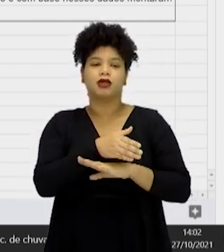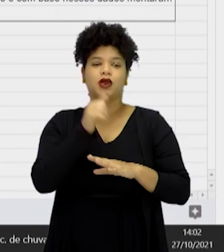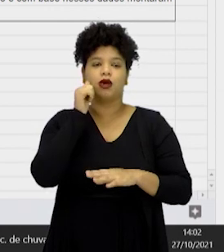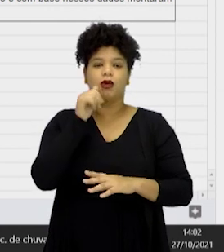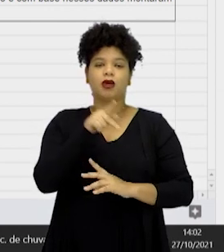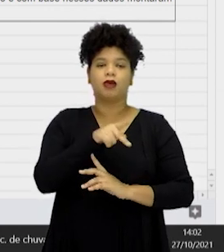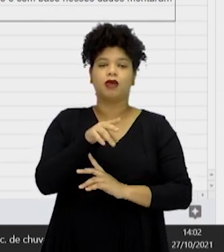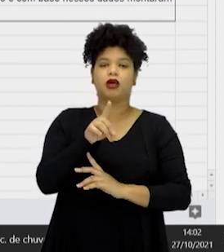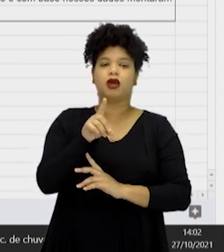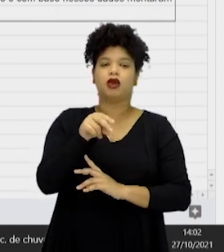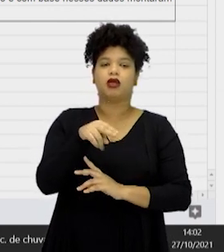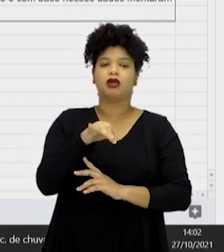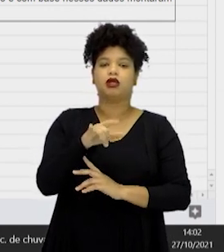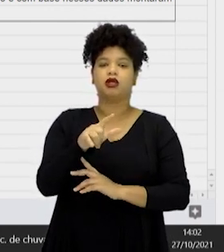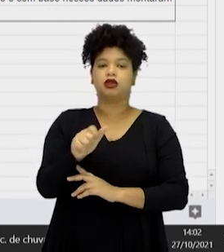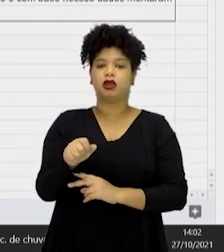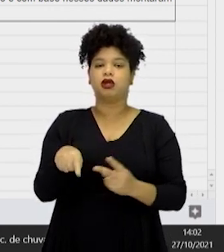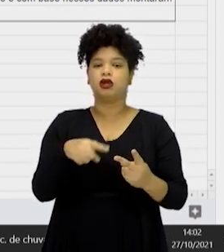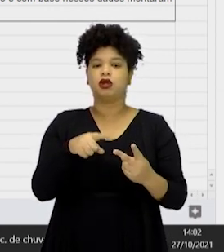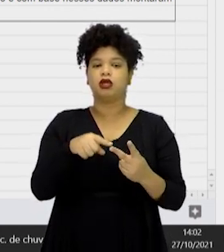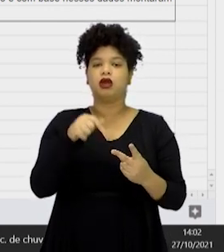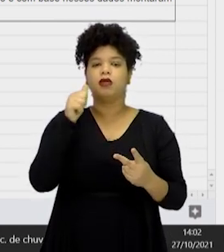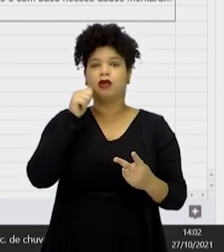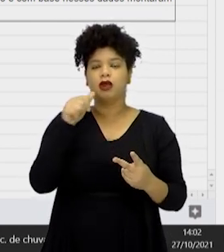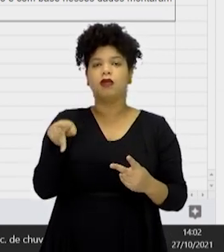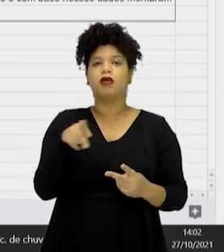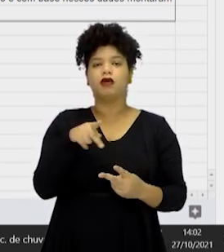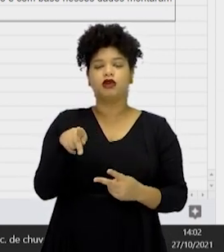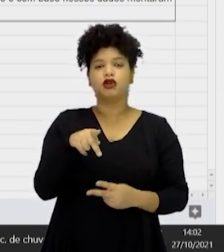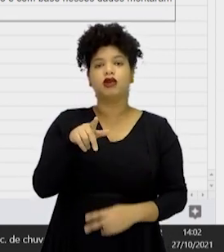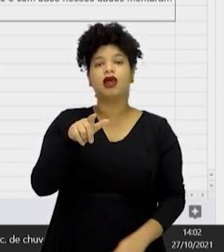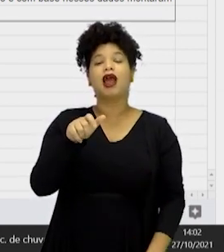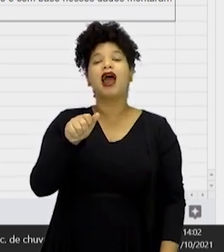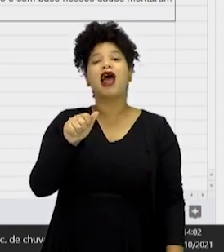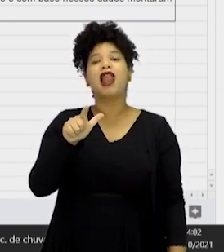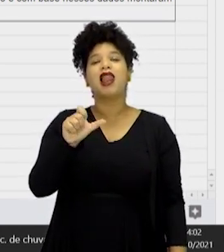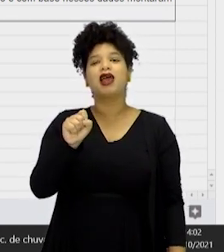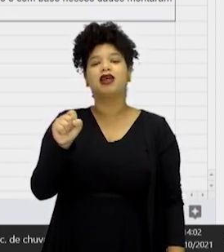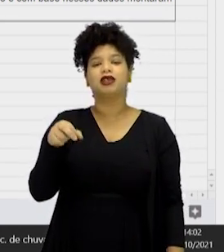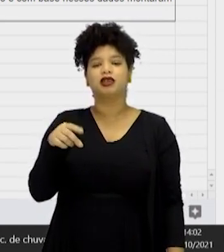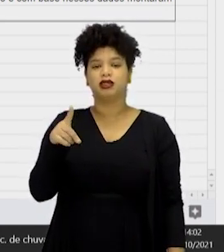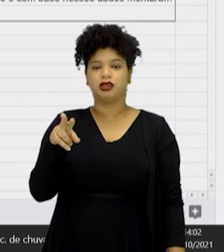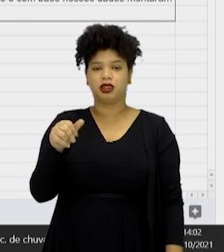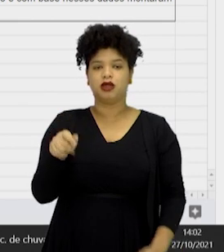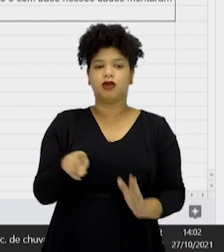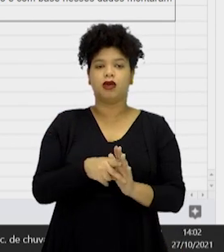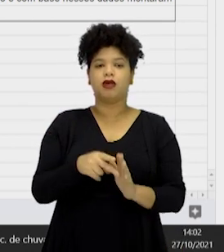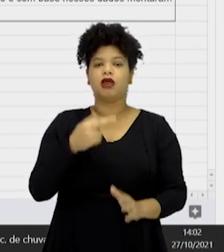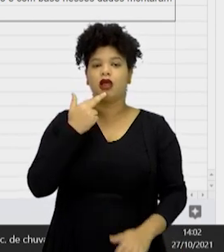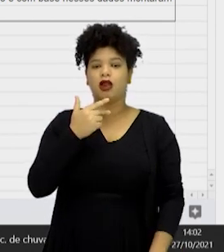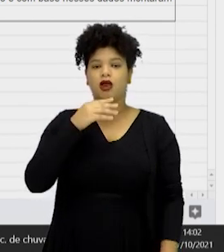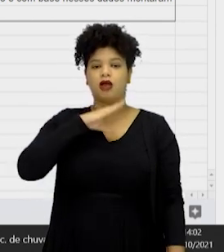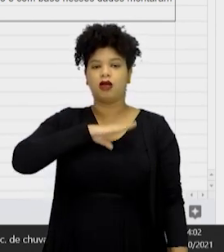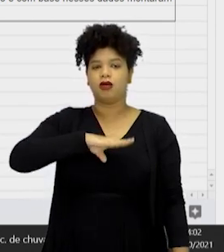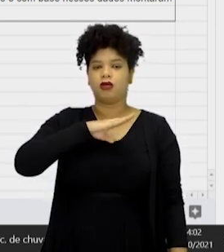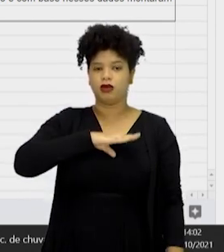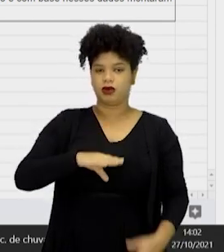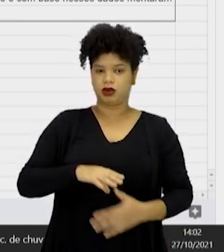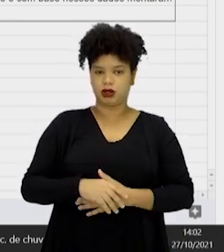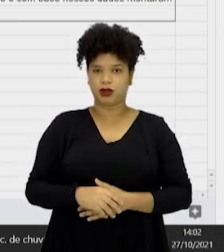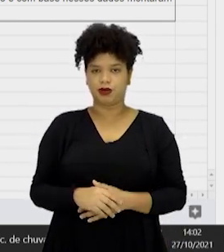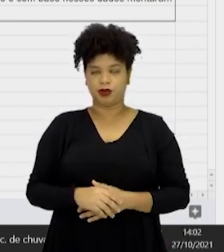Danila Serinoli e a Alessandra, ambas de língua portuguesa. Então, os aluninhos do nono ano foram lá na escola